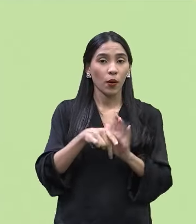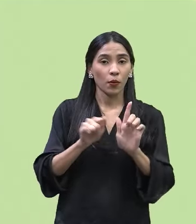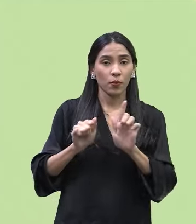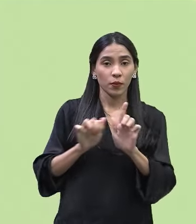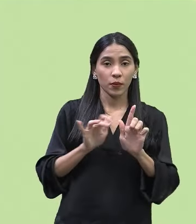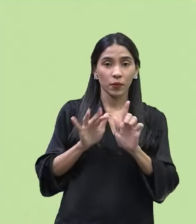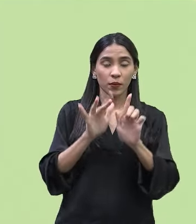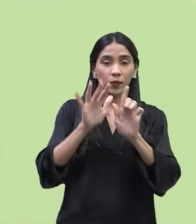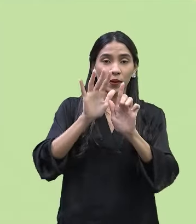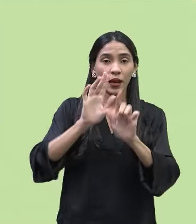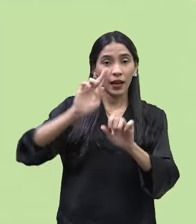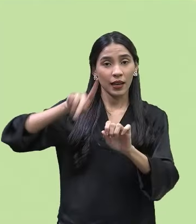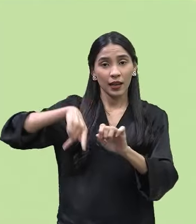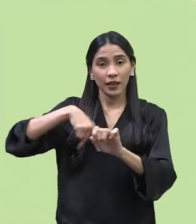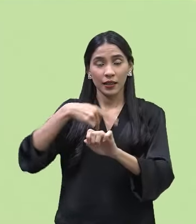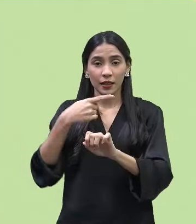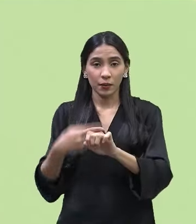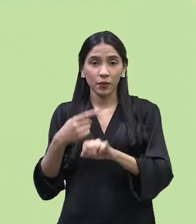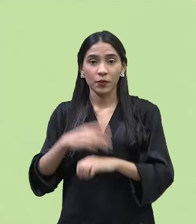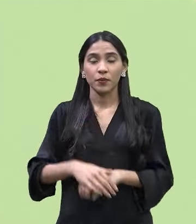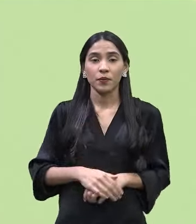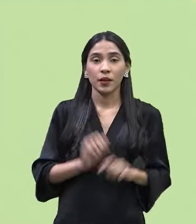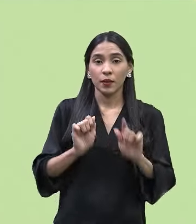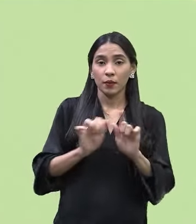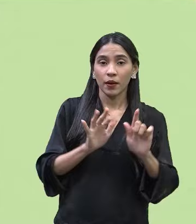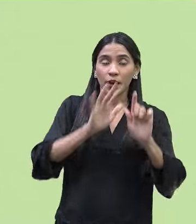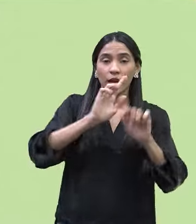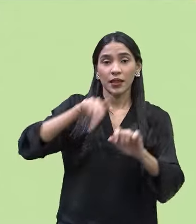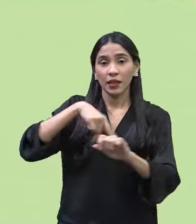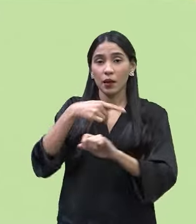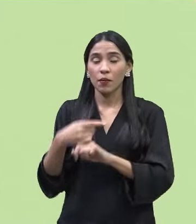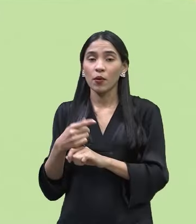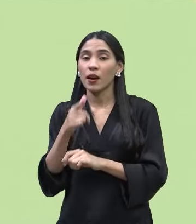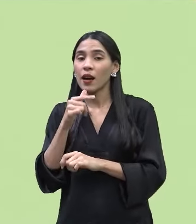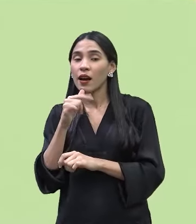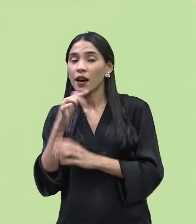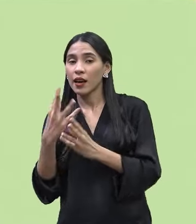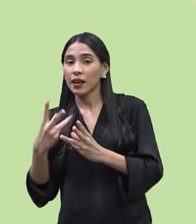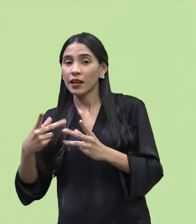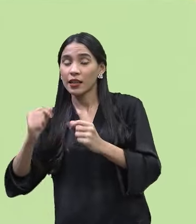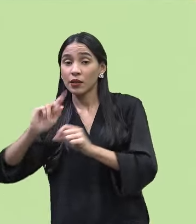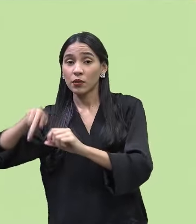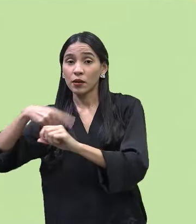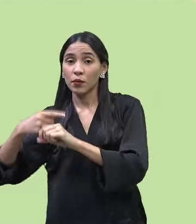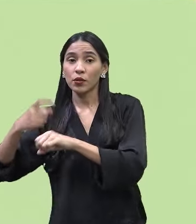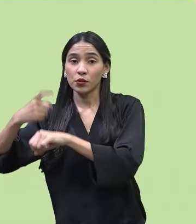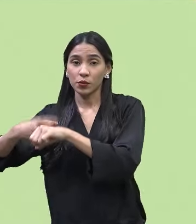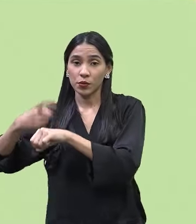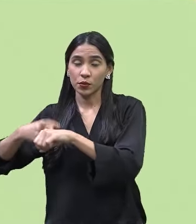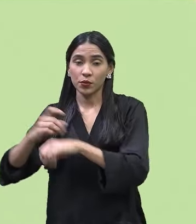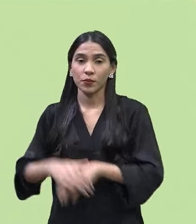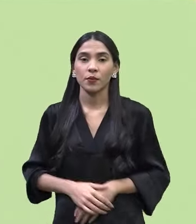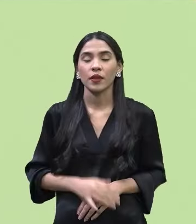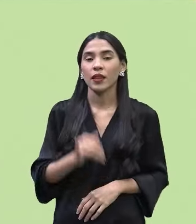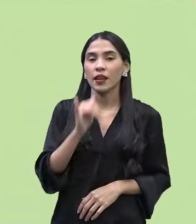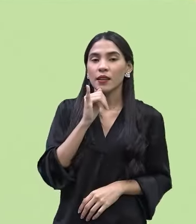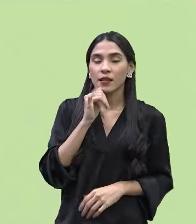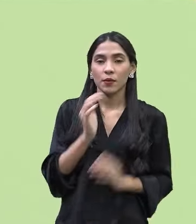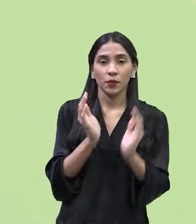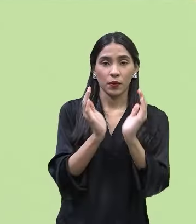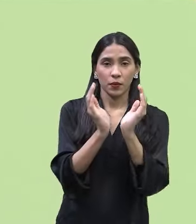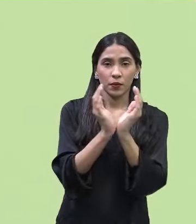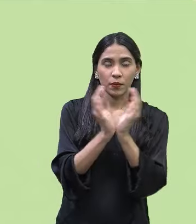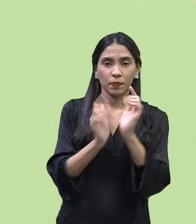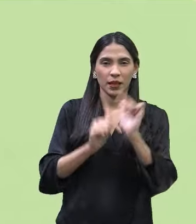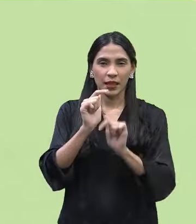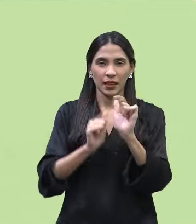para o sólido, do gás indo para o líquido e indo para o sólido. Acompanha comigo, eu tenho um frasco onde eu